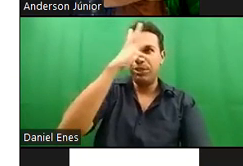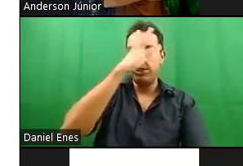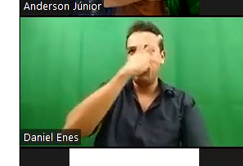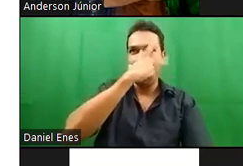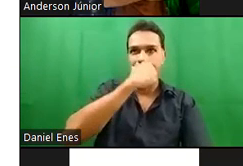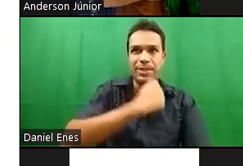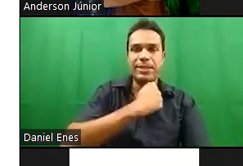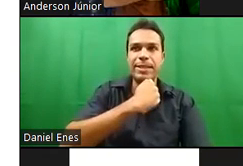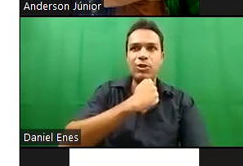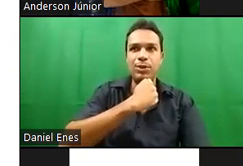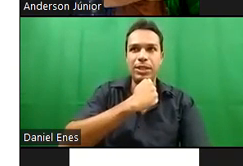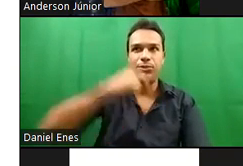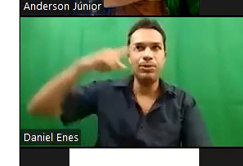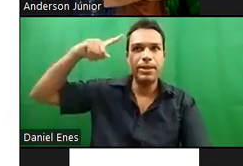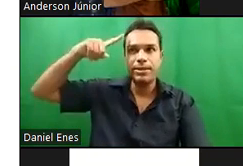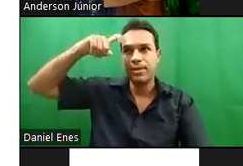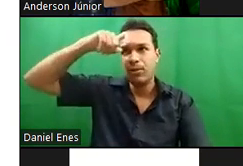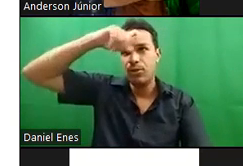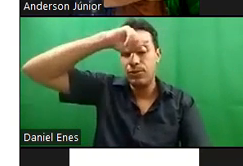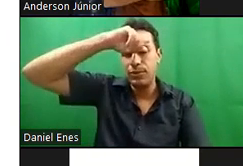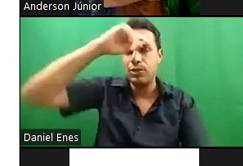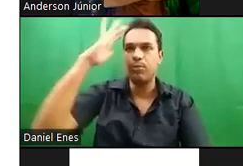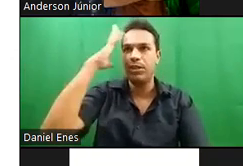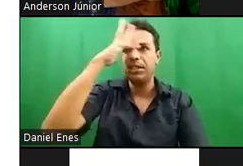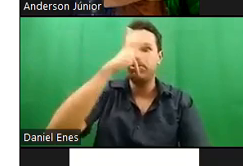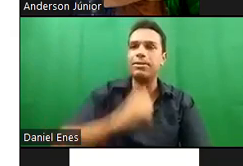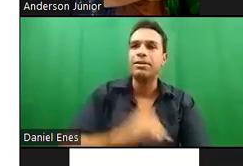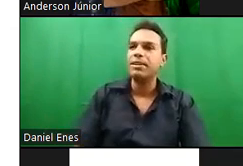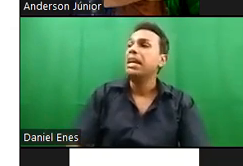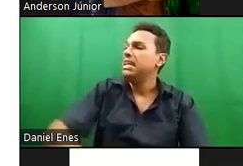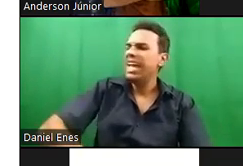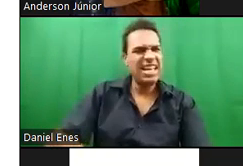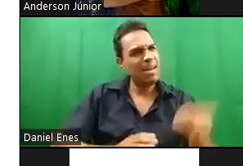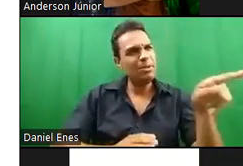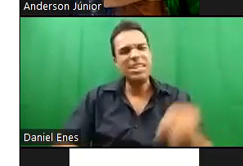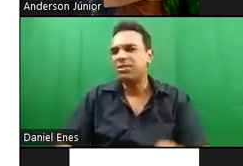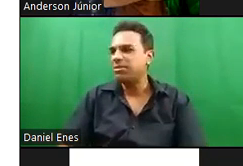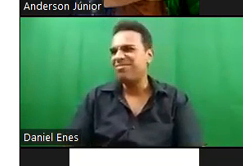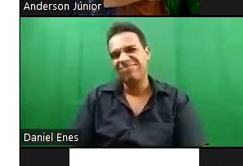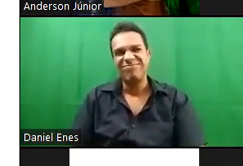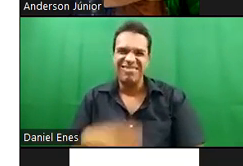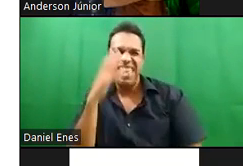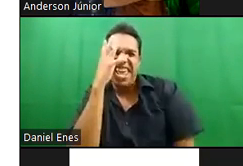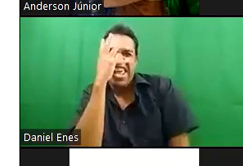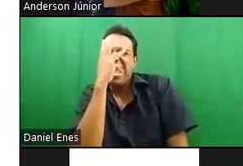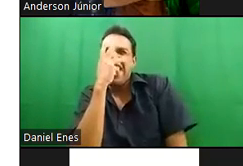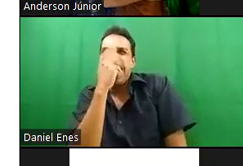de bonito, ó. Esse sinal de bonito, esse é o sinal de difícil. Bonito. E aí, ele é bonito?